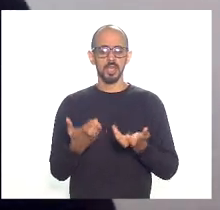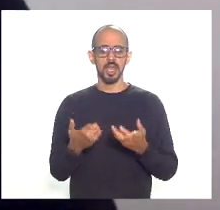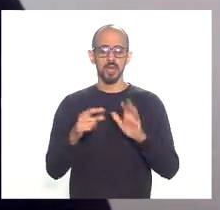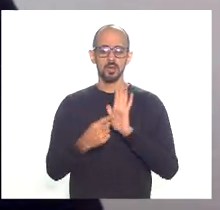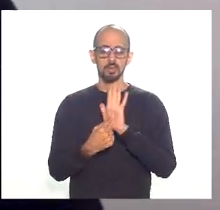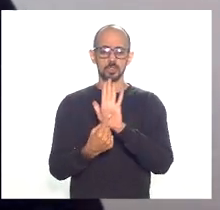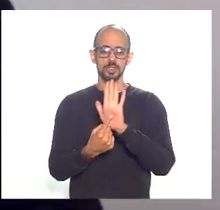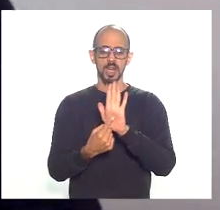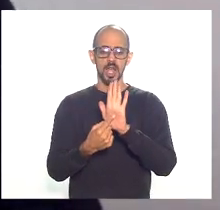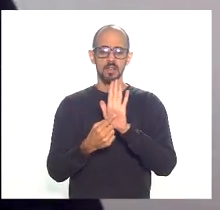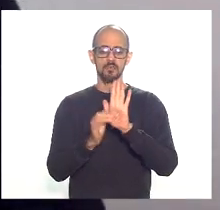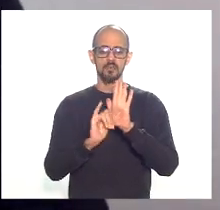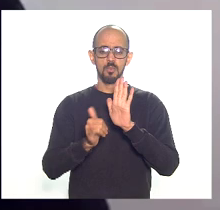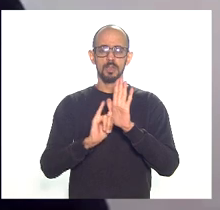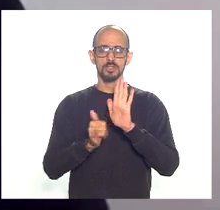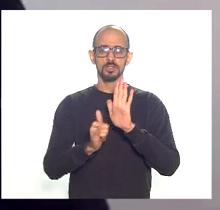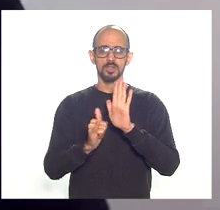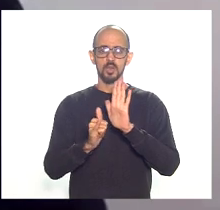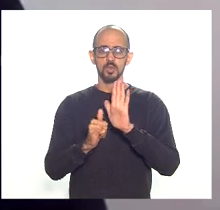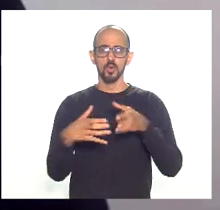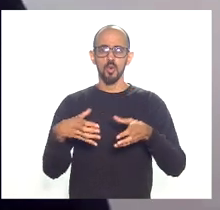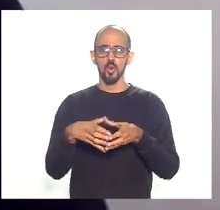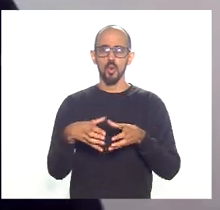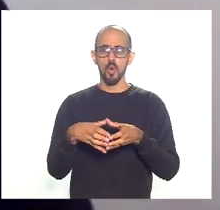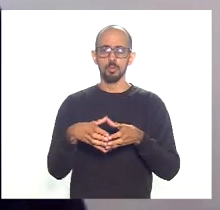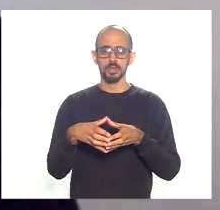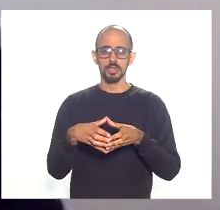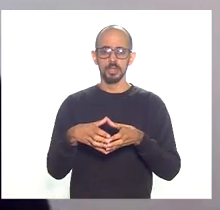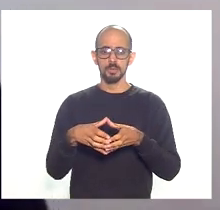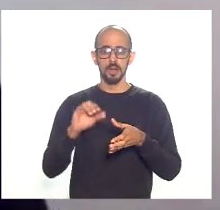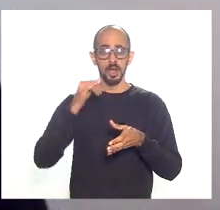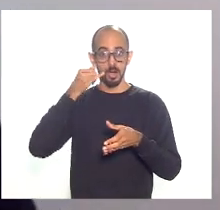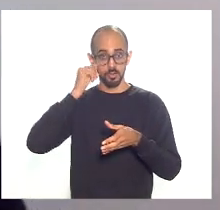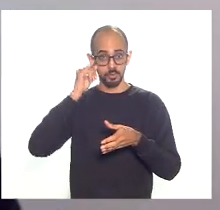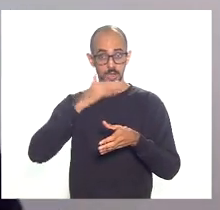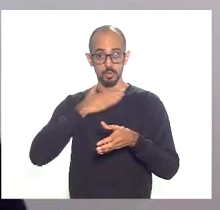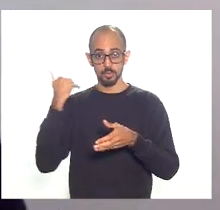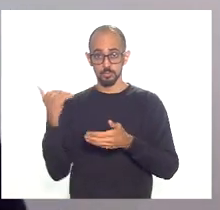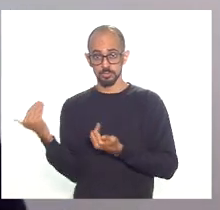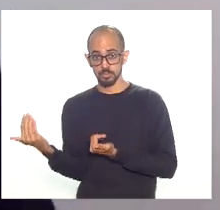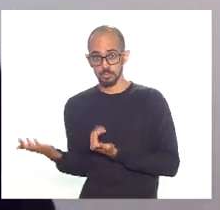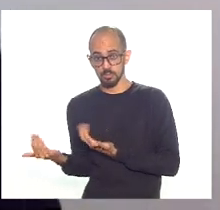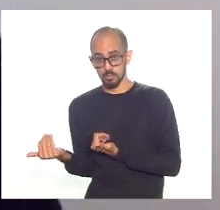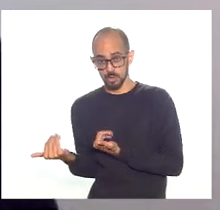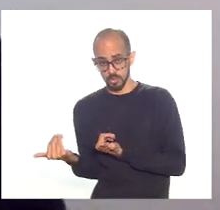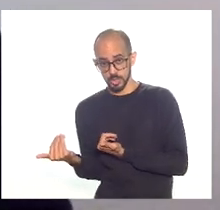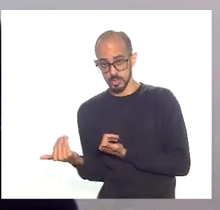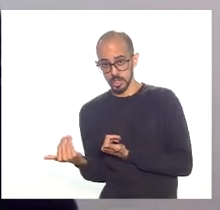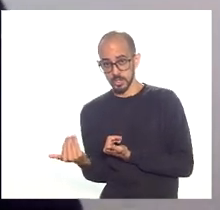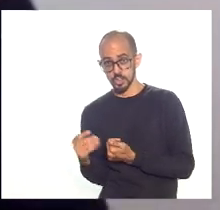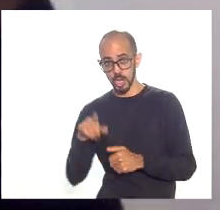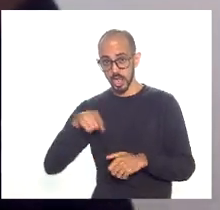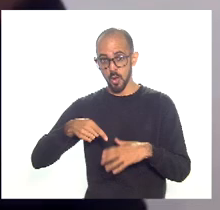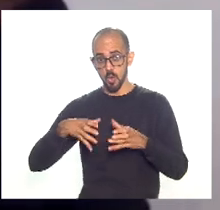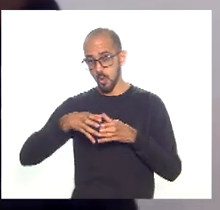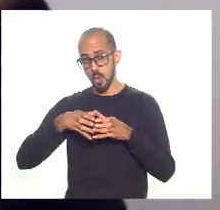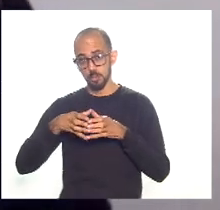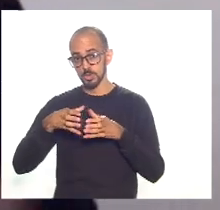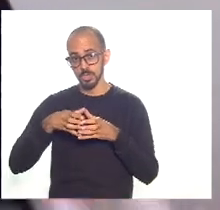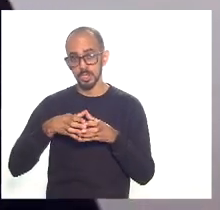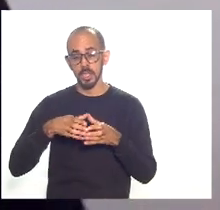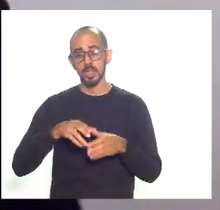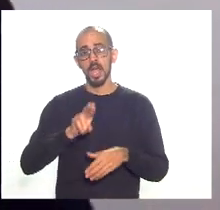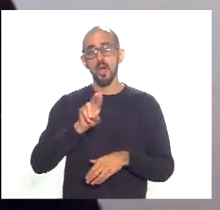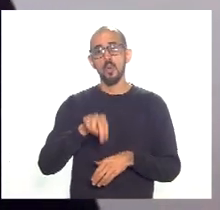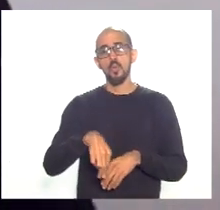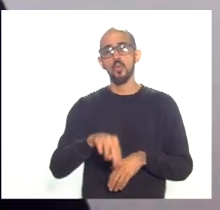dados do Comitê de Prevenção e Combate ao Homicídio na Adolescência, um comitê que é idealizado, né, a partir da Unicef, que